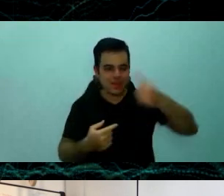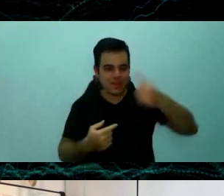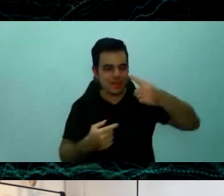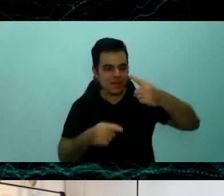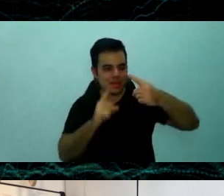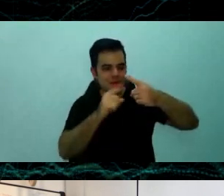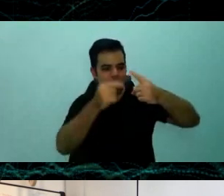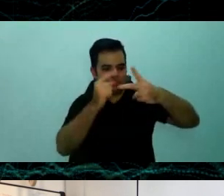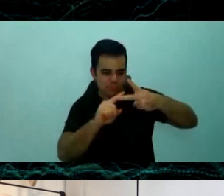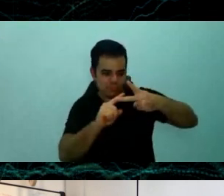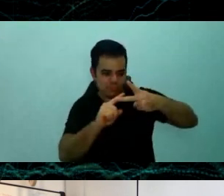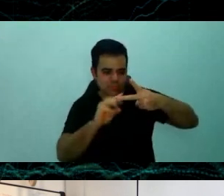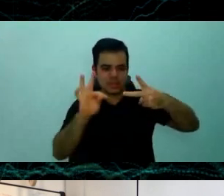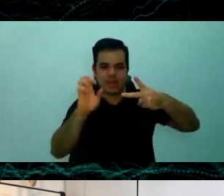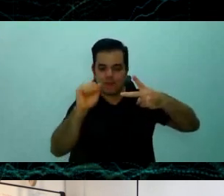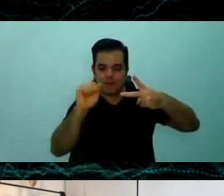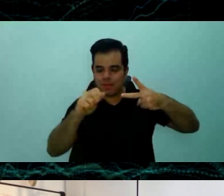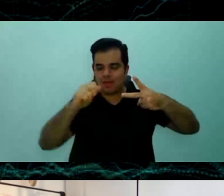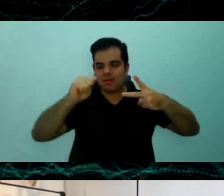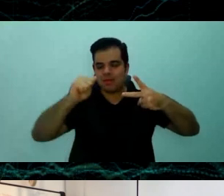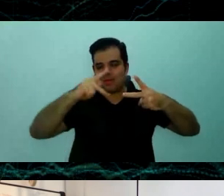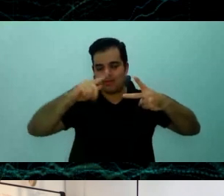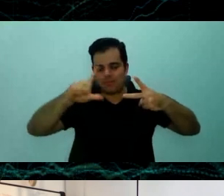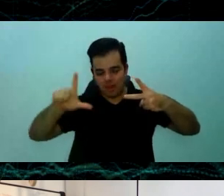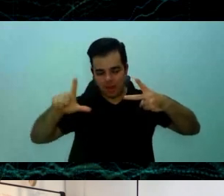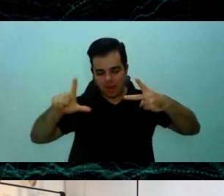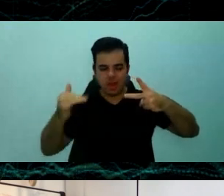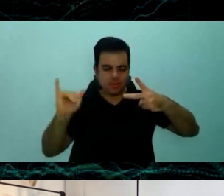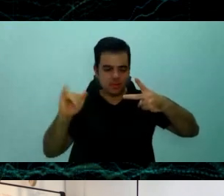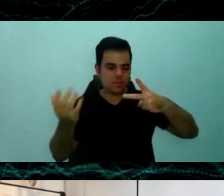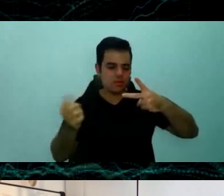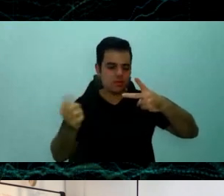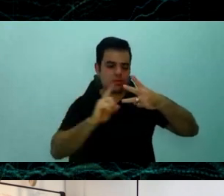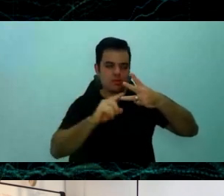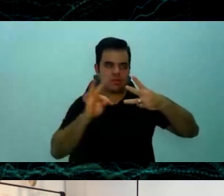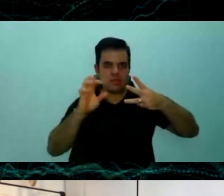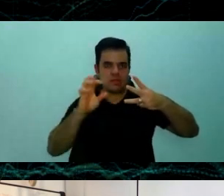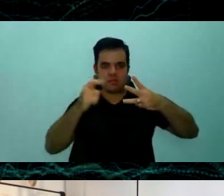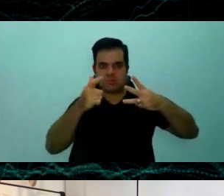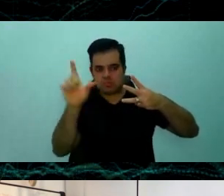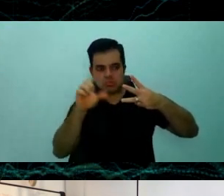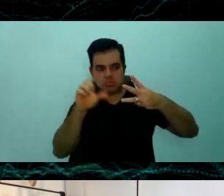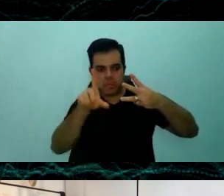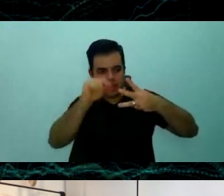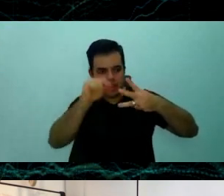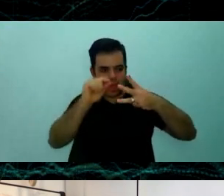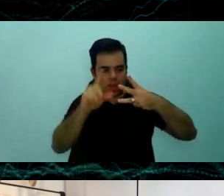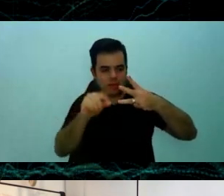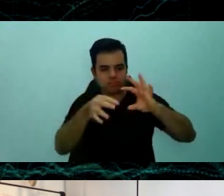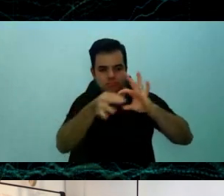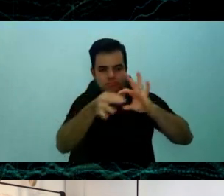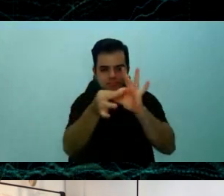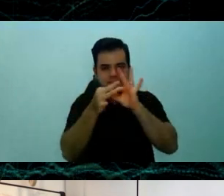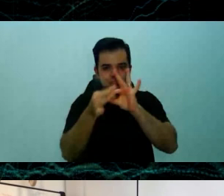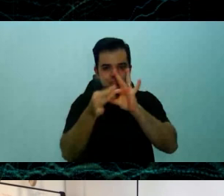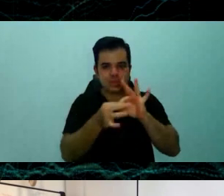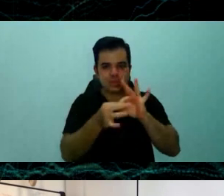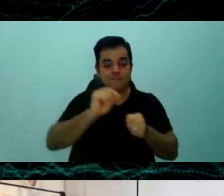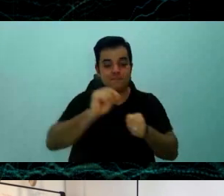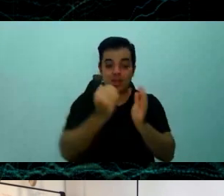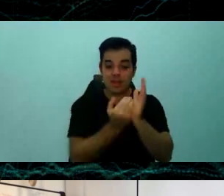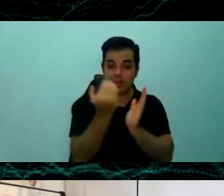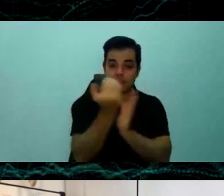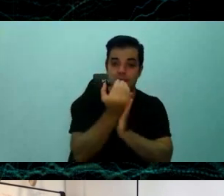Apply, ou Terraform Plan. Então, ele é realmente uma camada de abstração. Ele vai fazer algumas coisinhas que o Core não faz, só que